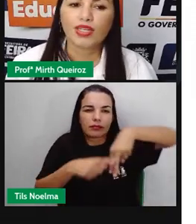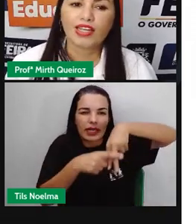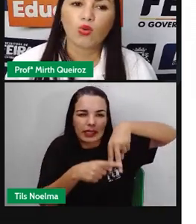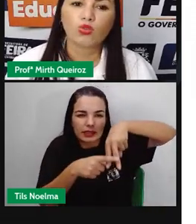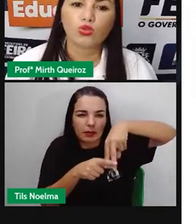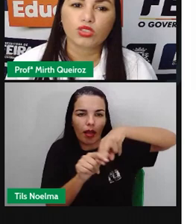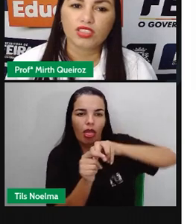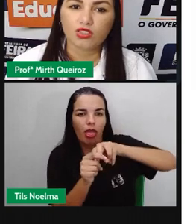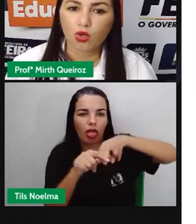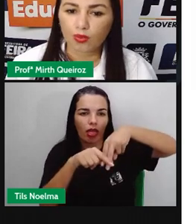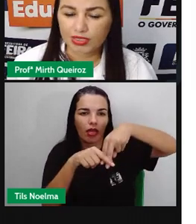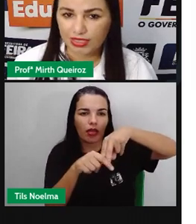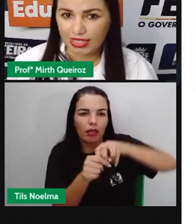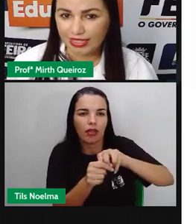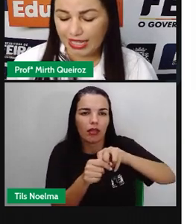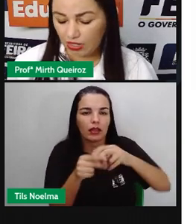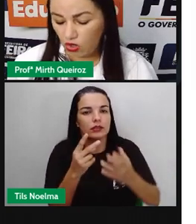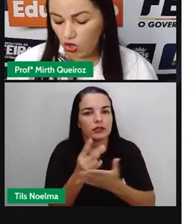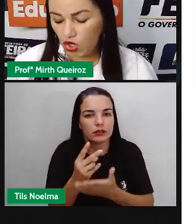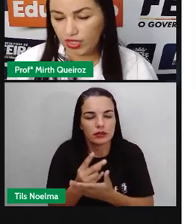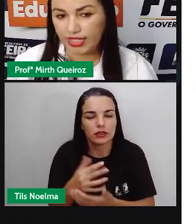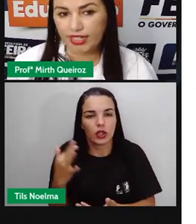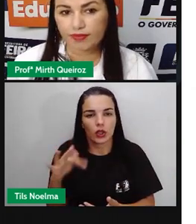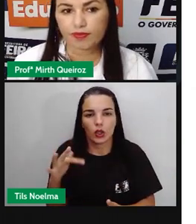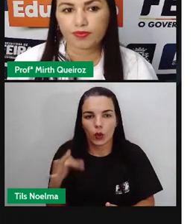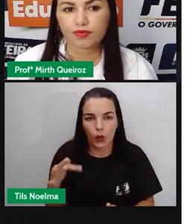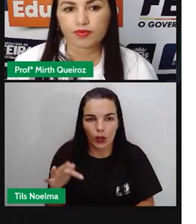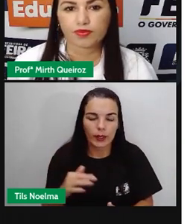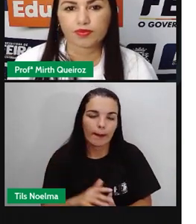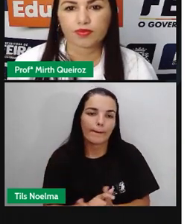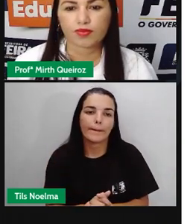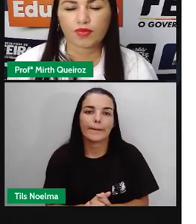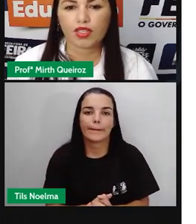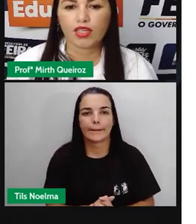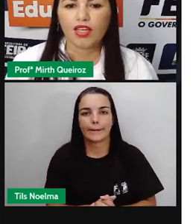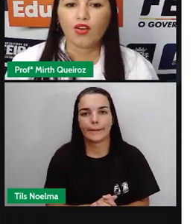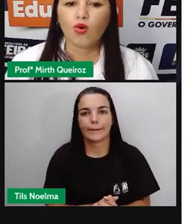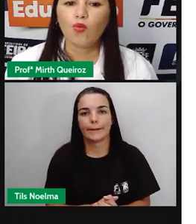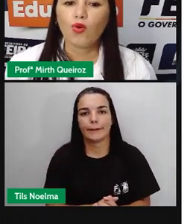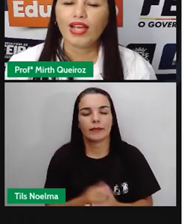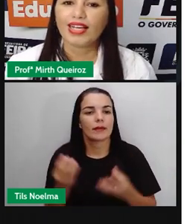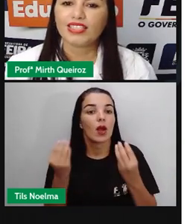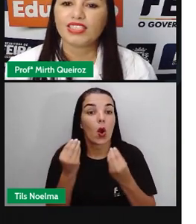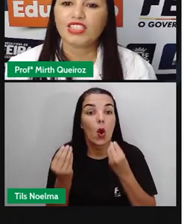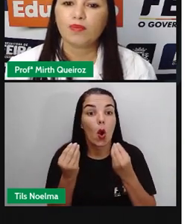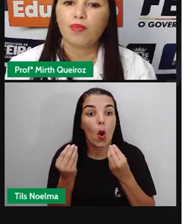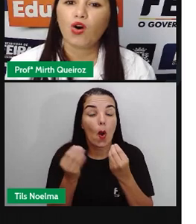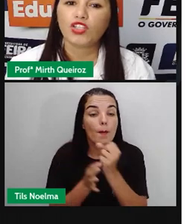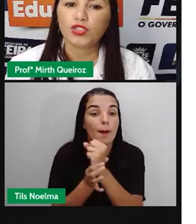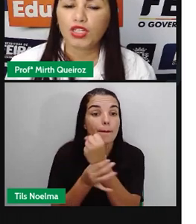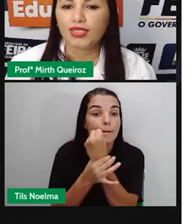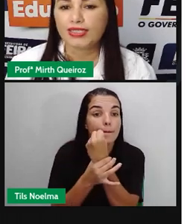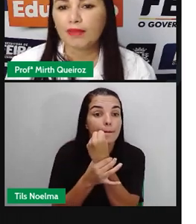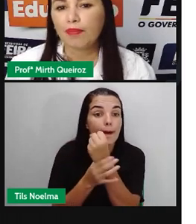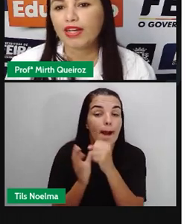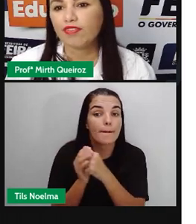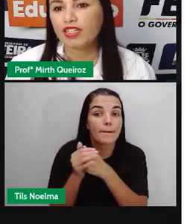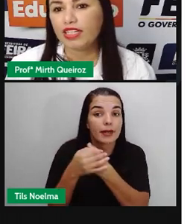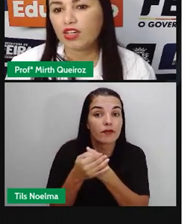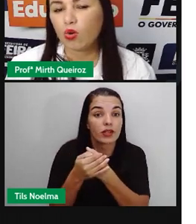são aí Alguns dos sintomas da cólera e como é que a gente pode